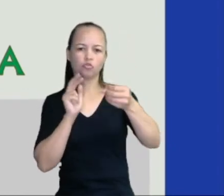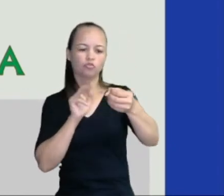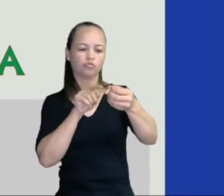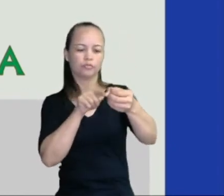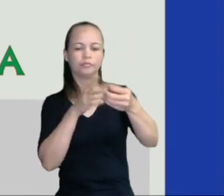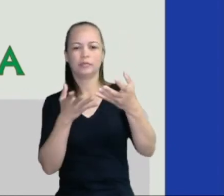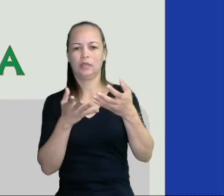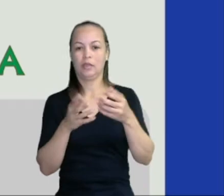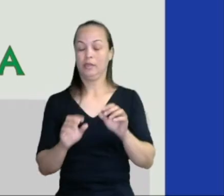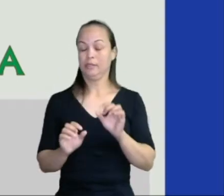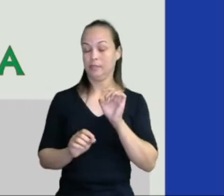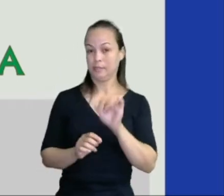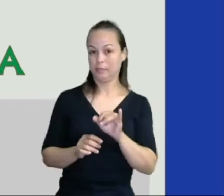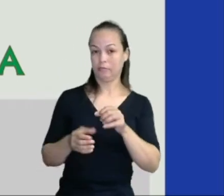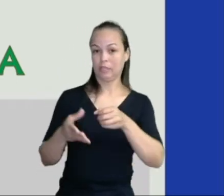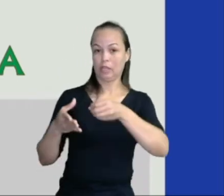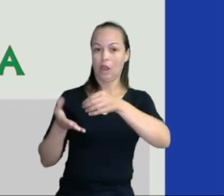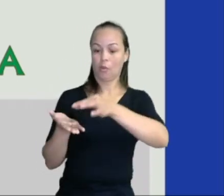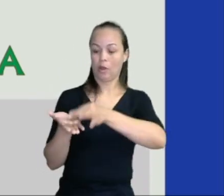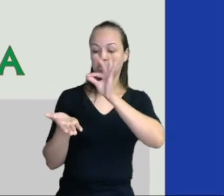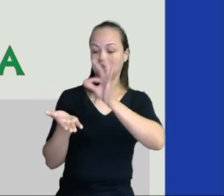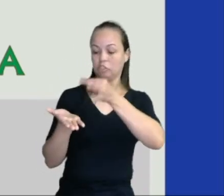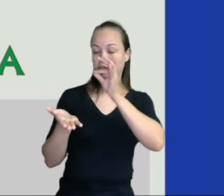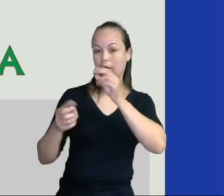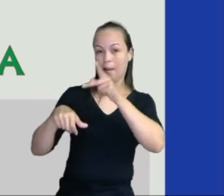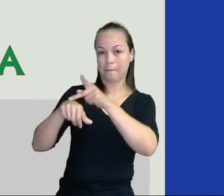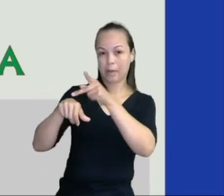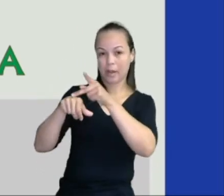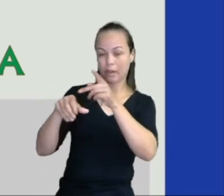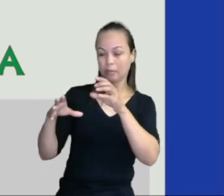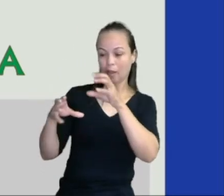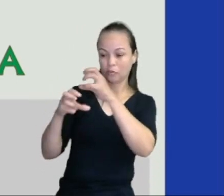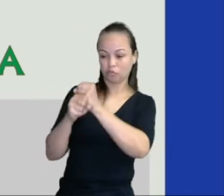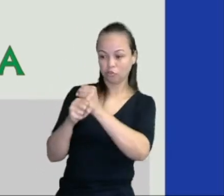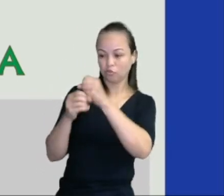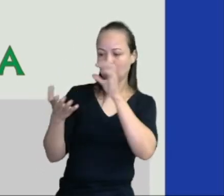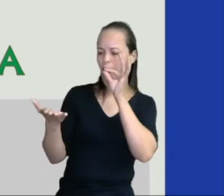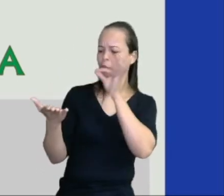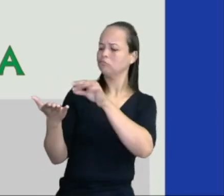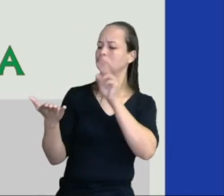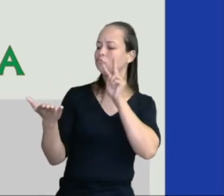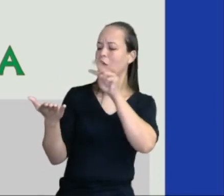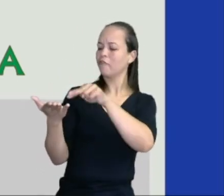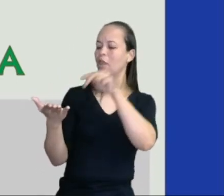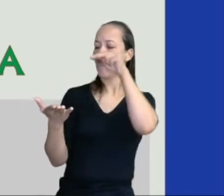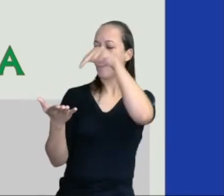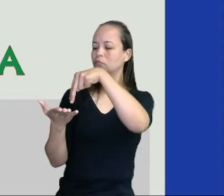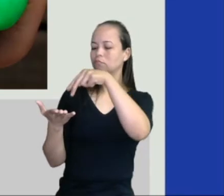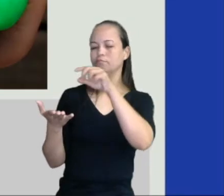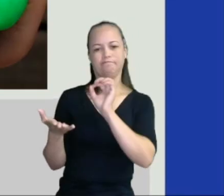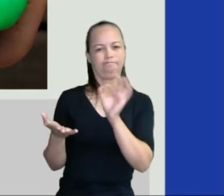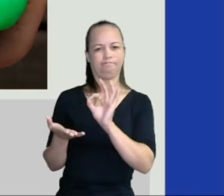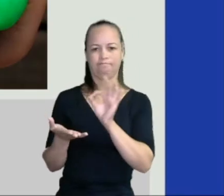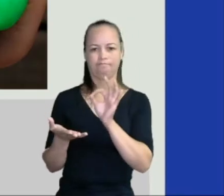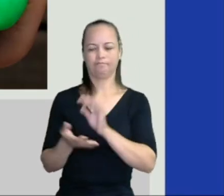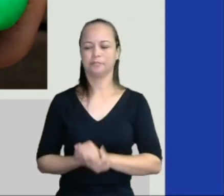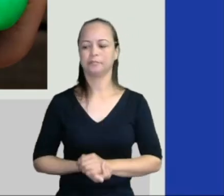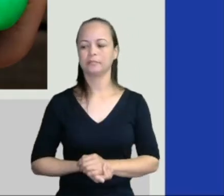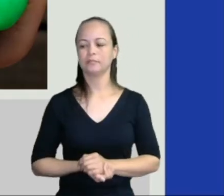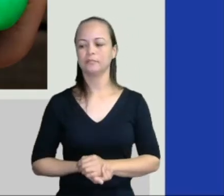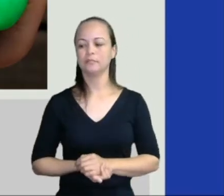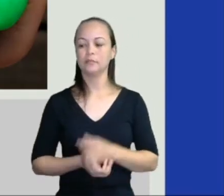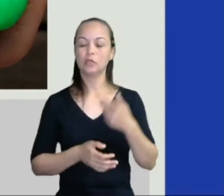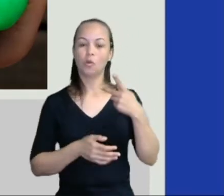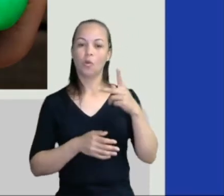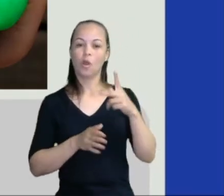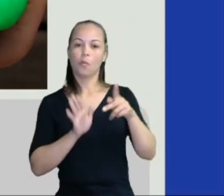ver, porque essa xícara preta aí, por exemplo, ela não é transparente. Você não consegue ver a cor do que está dentro. Uma outra propriedade